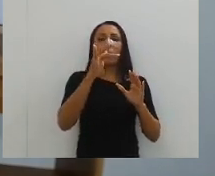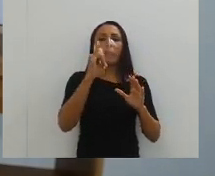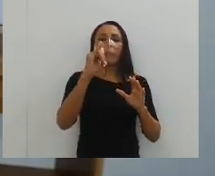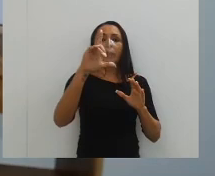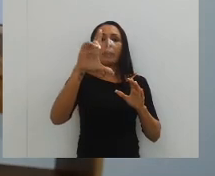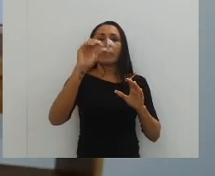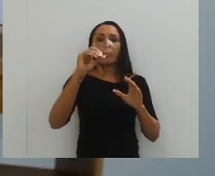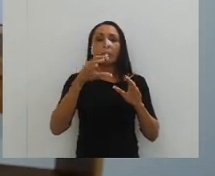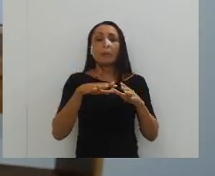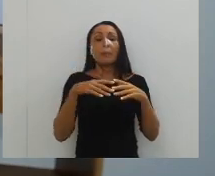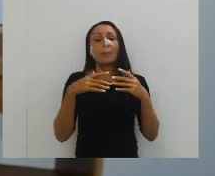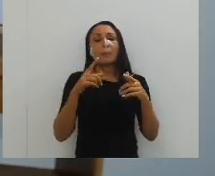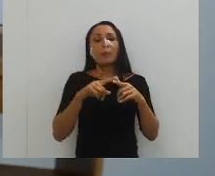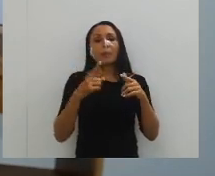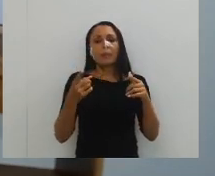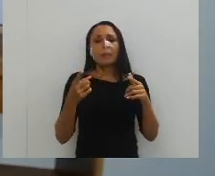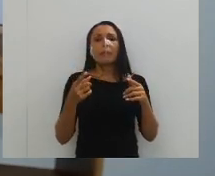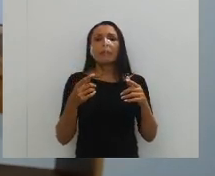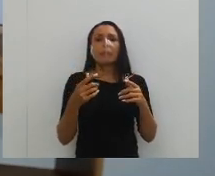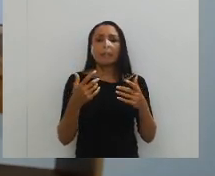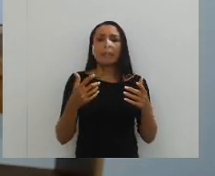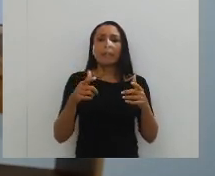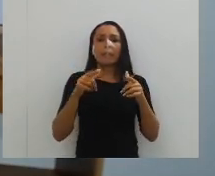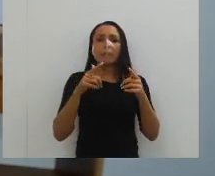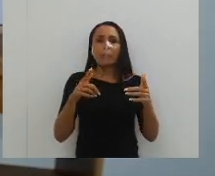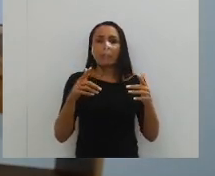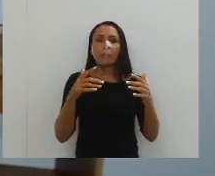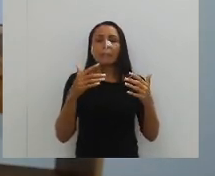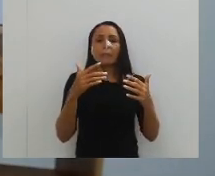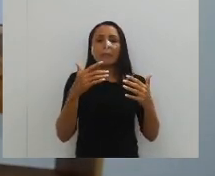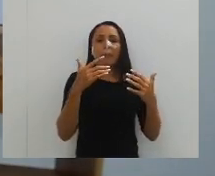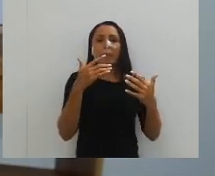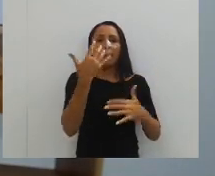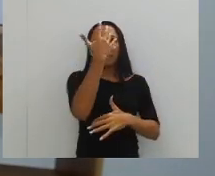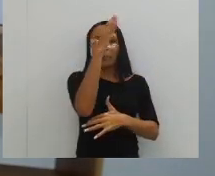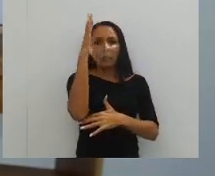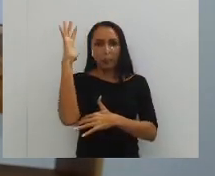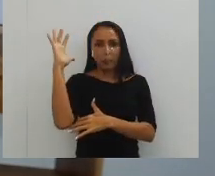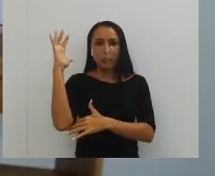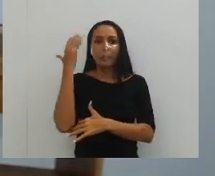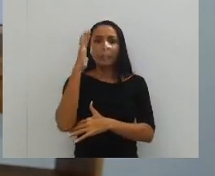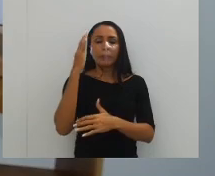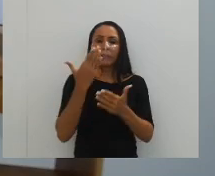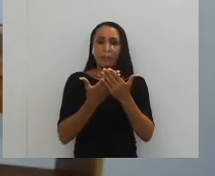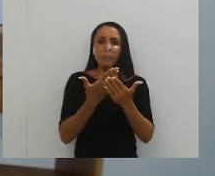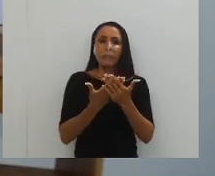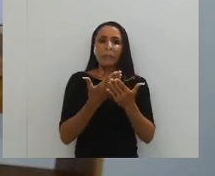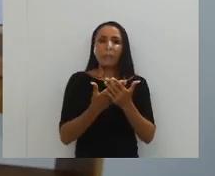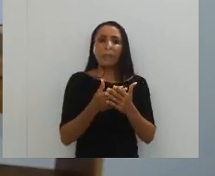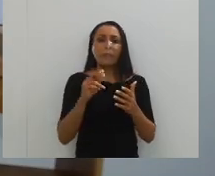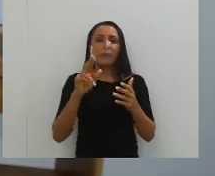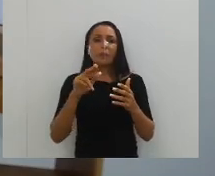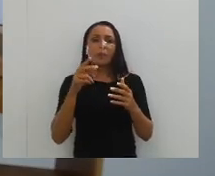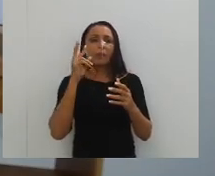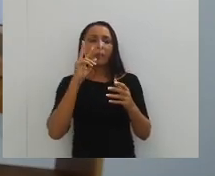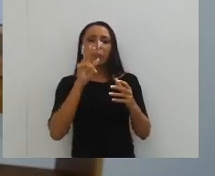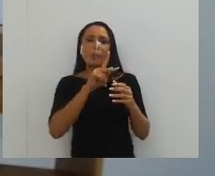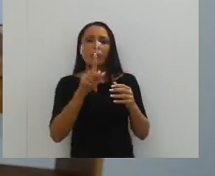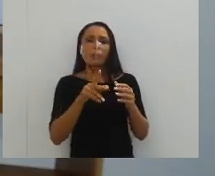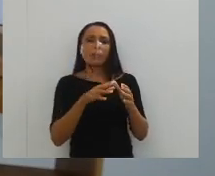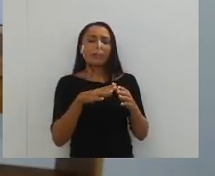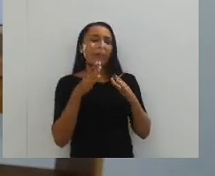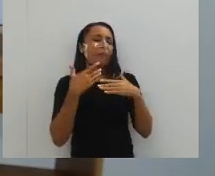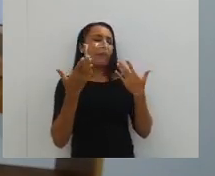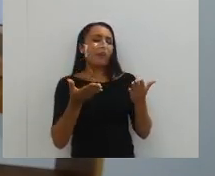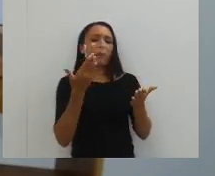trabalham botânica, quando vocês estudam botânica na escola de vocês, vocês nunca vão ver um professor de vocês fazendo assim,